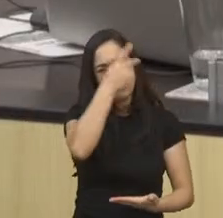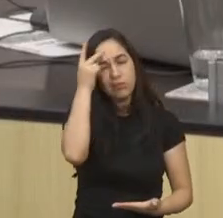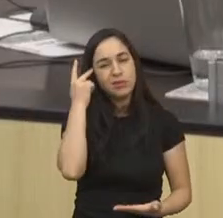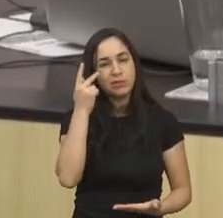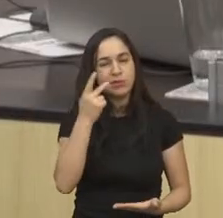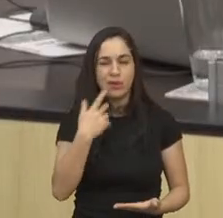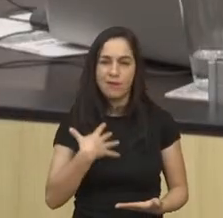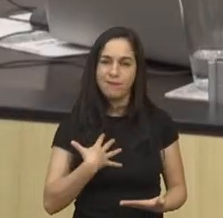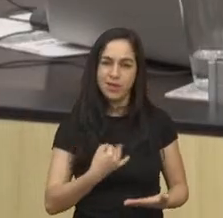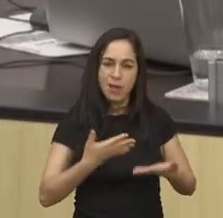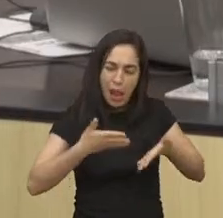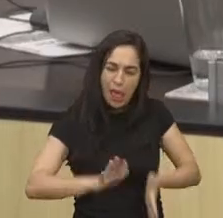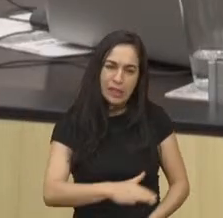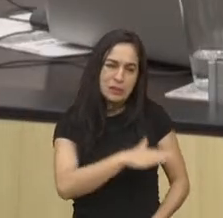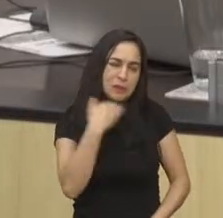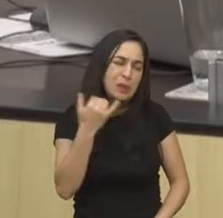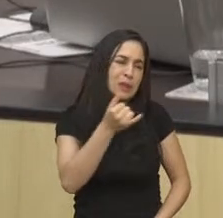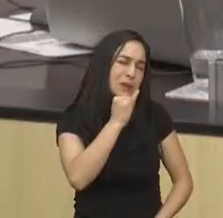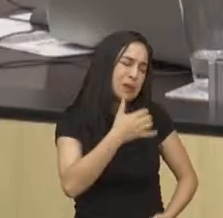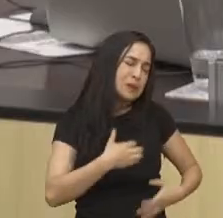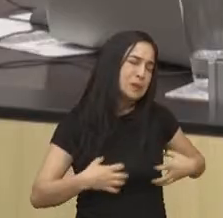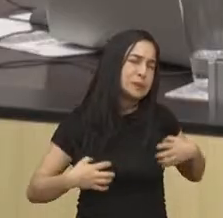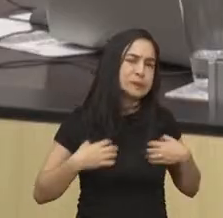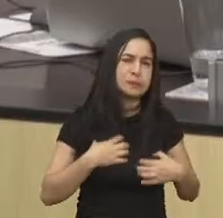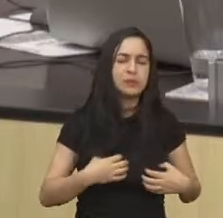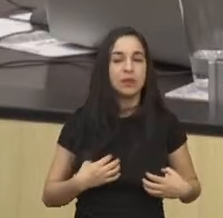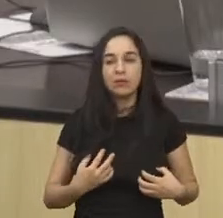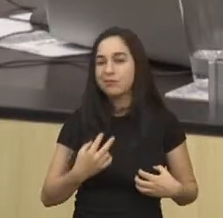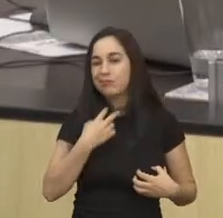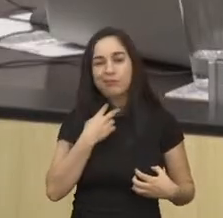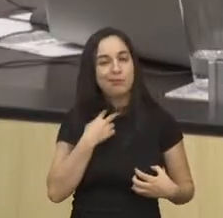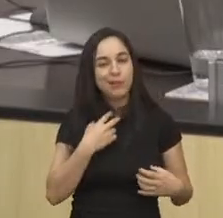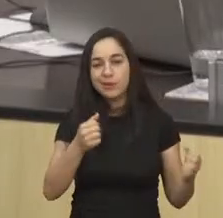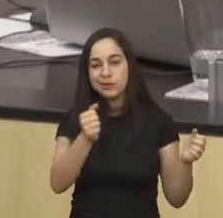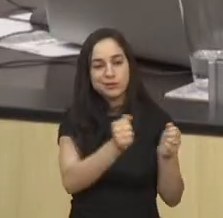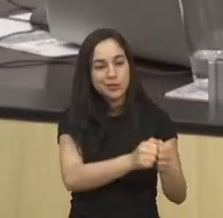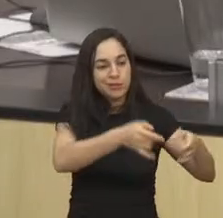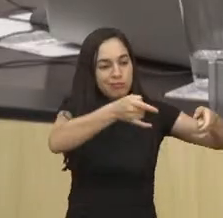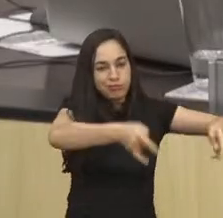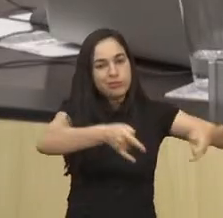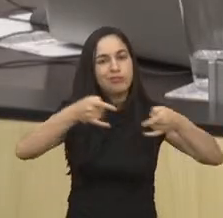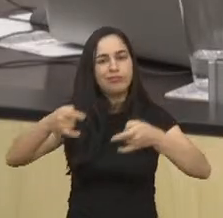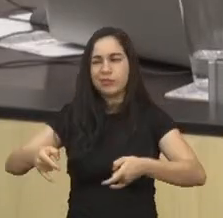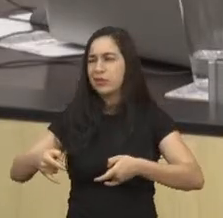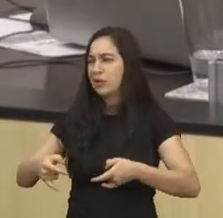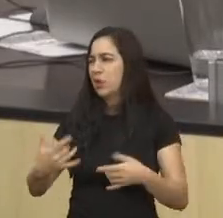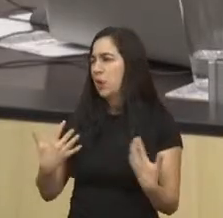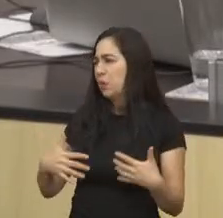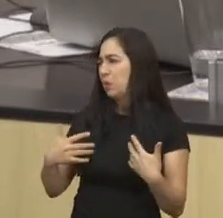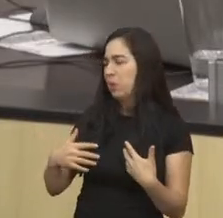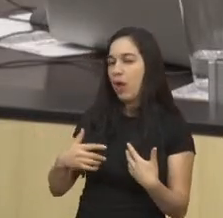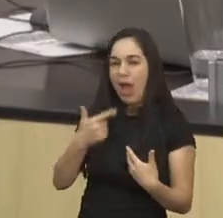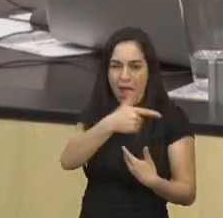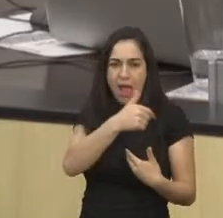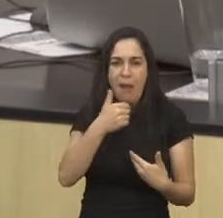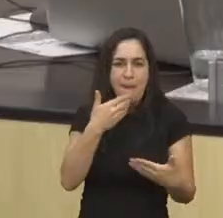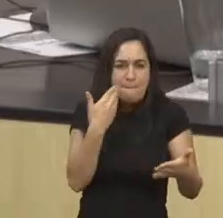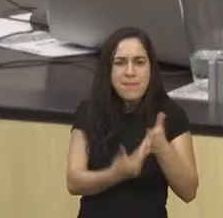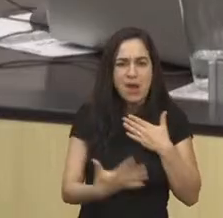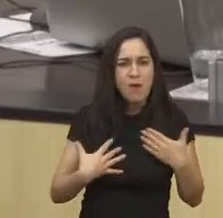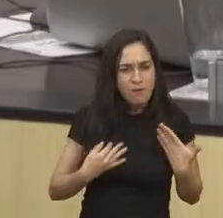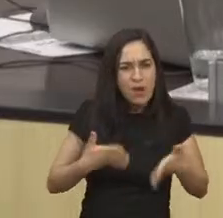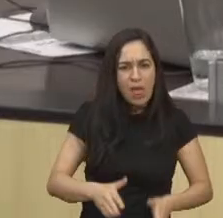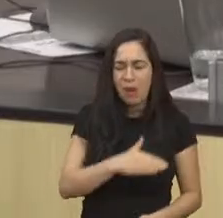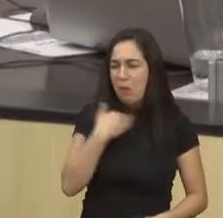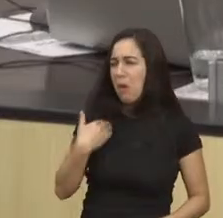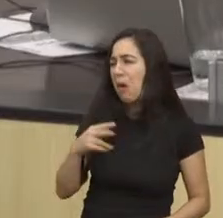do seu filho, ou aquelas que já estão vibrando com a vida que já saiu do útero e que já está no colo da mãe. E é